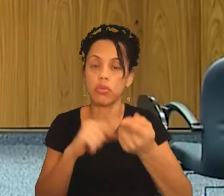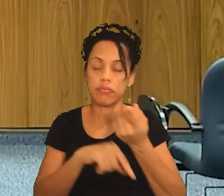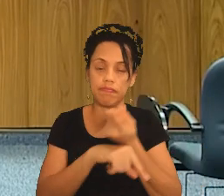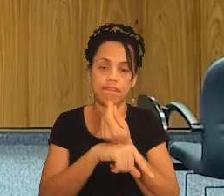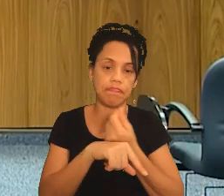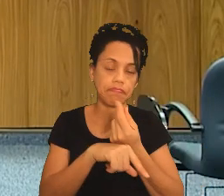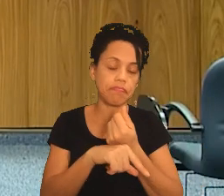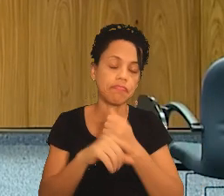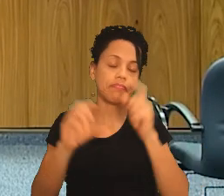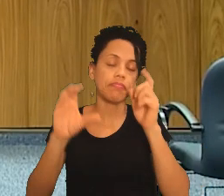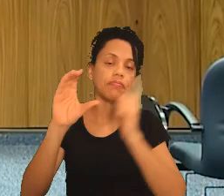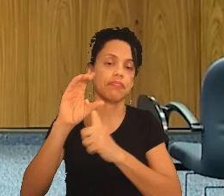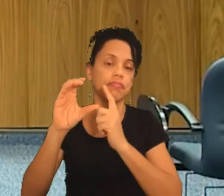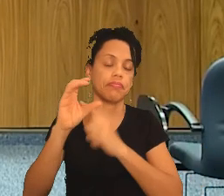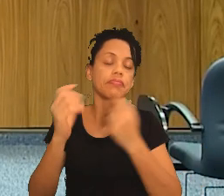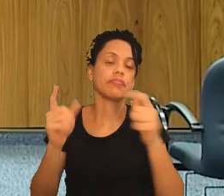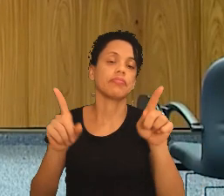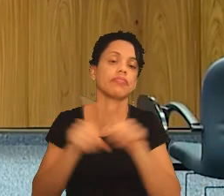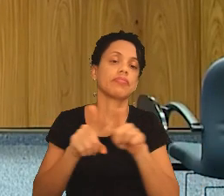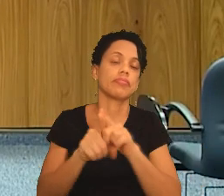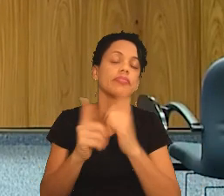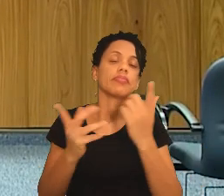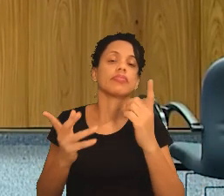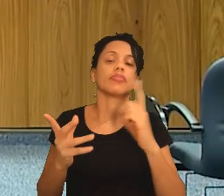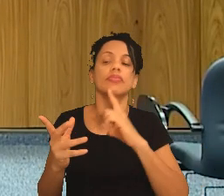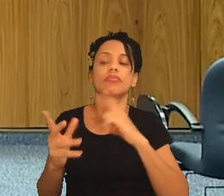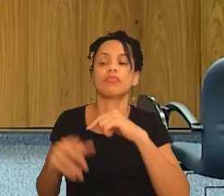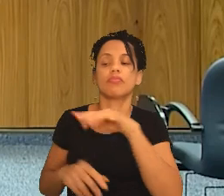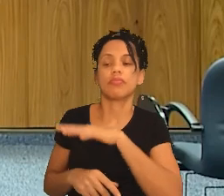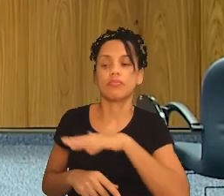também porque, curiosamente, o Supremo